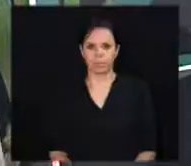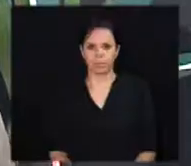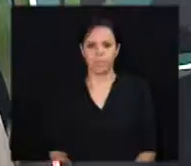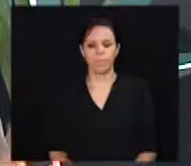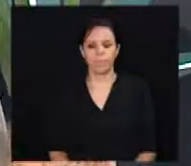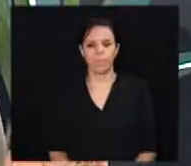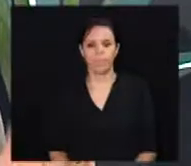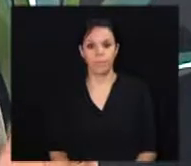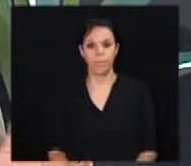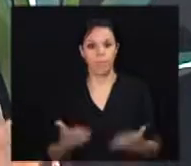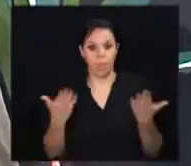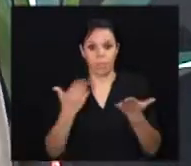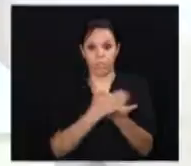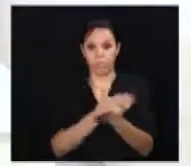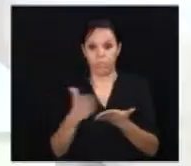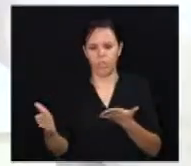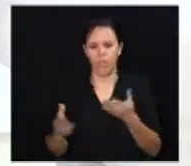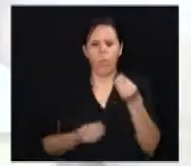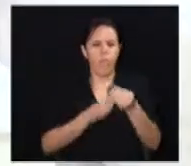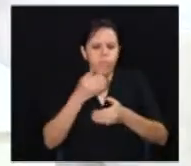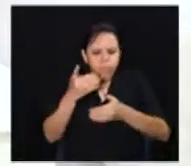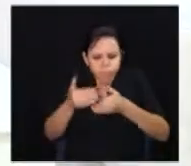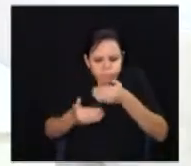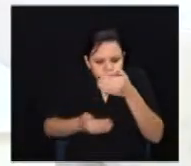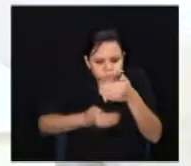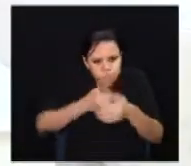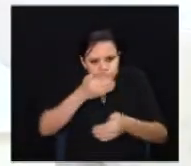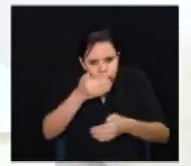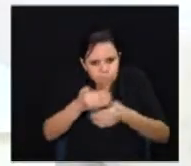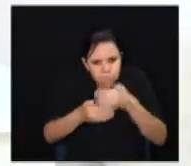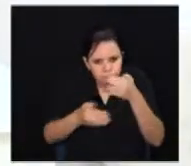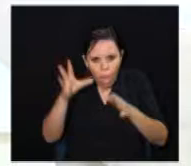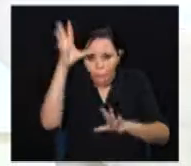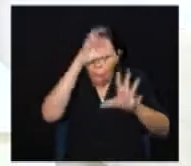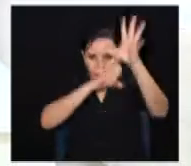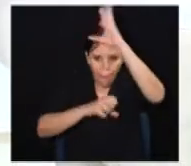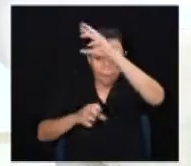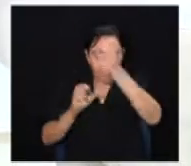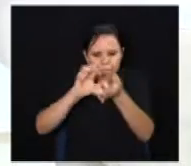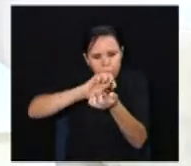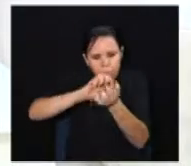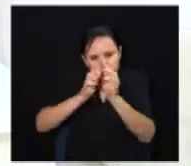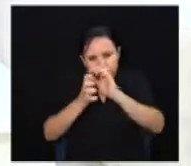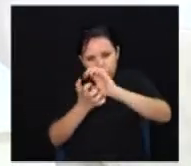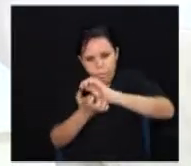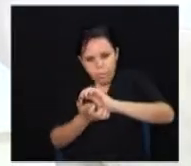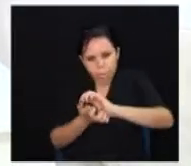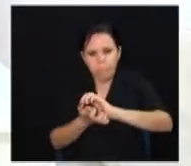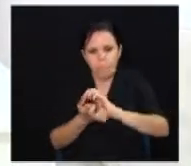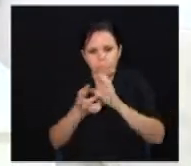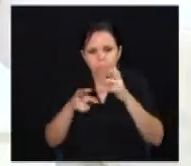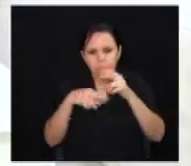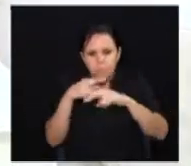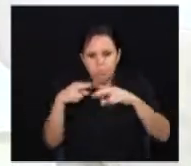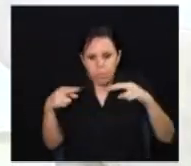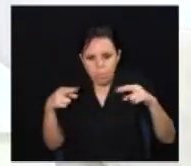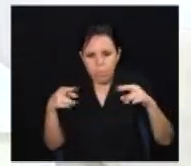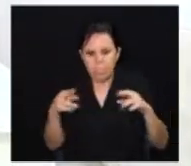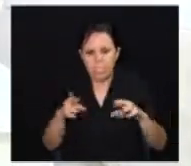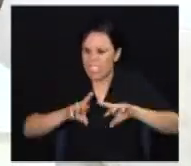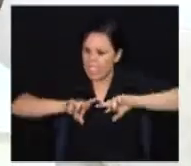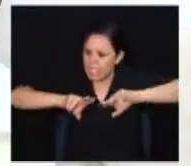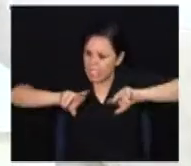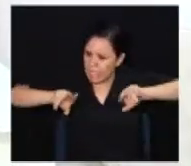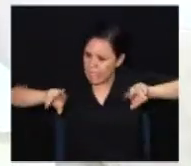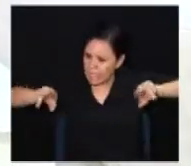semolina. Bom, vamos lá, passo a passo, né? Vamos aprender a fazer a massa. Sim, a massa, vai nela? Existem